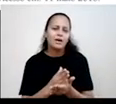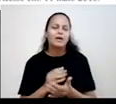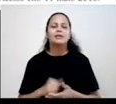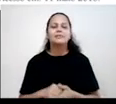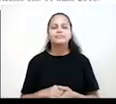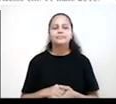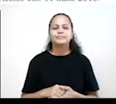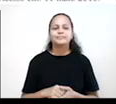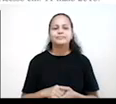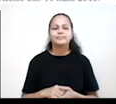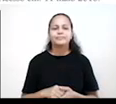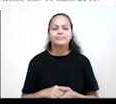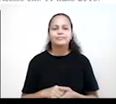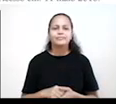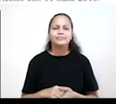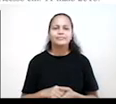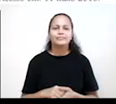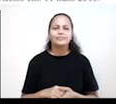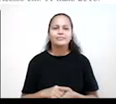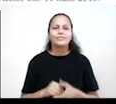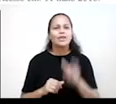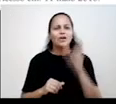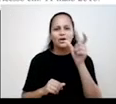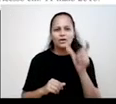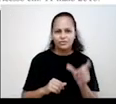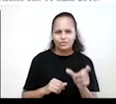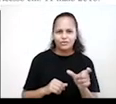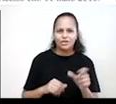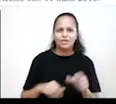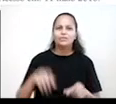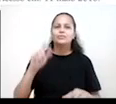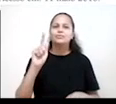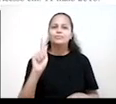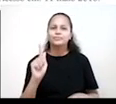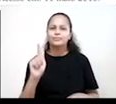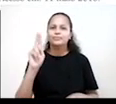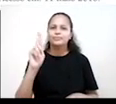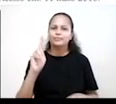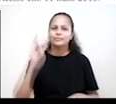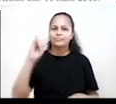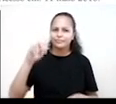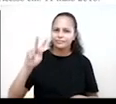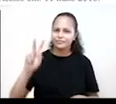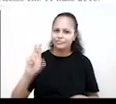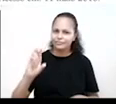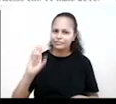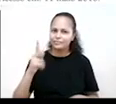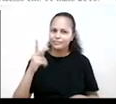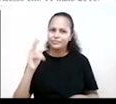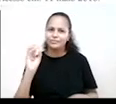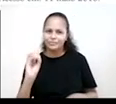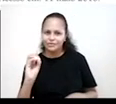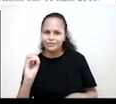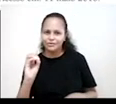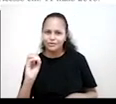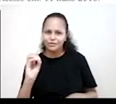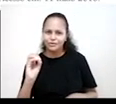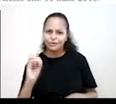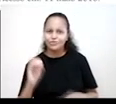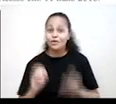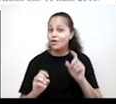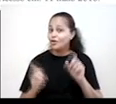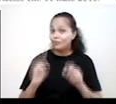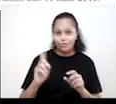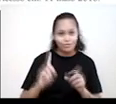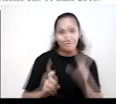fala sujeito a guincho, né? Que é, se a pessoa estaciona num lugar que é proibido, ela está sujeita, aí não é o sujeito